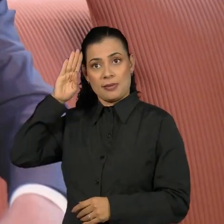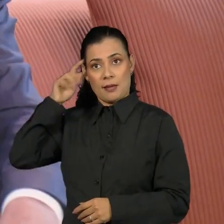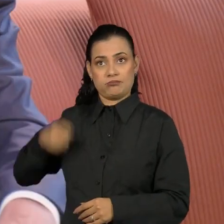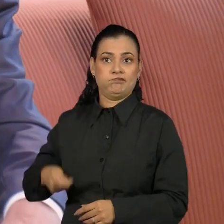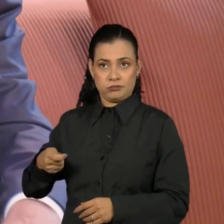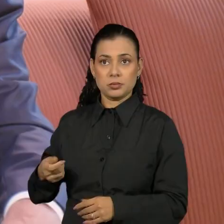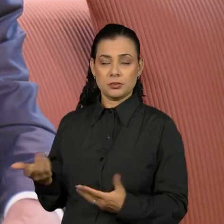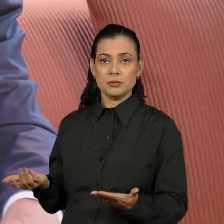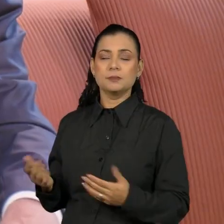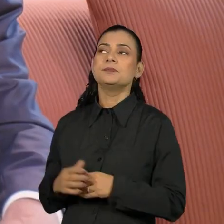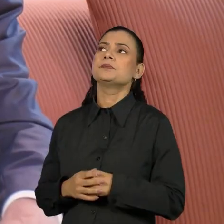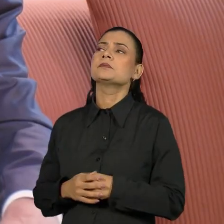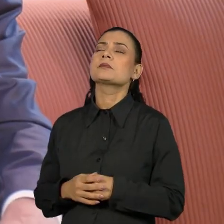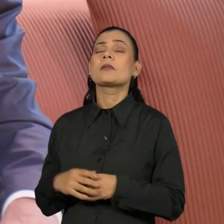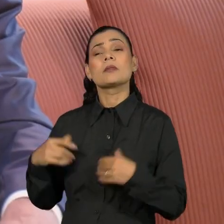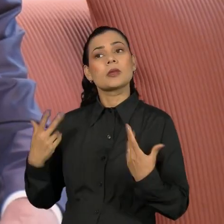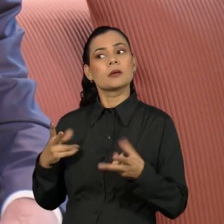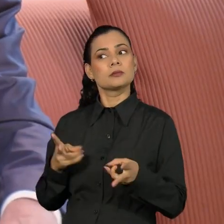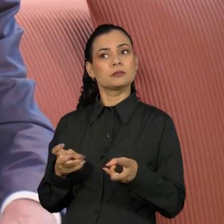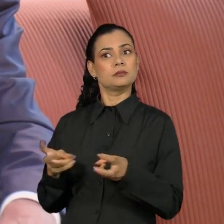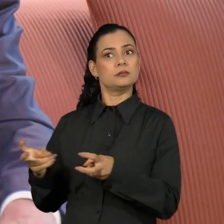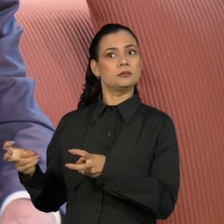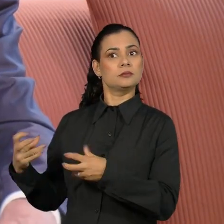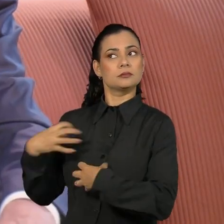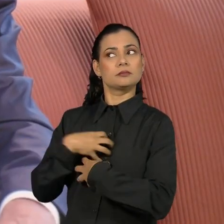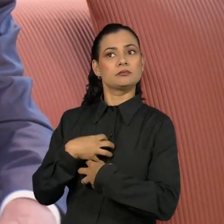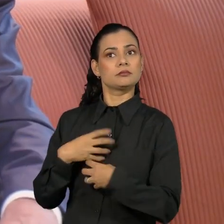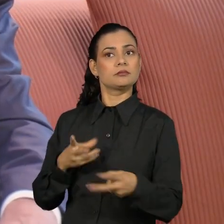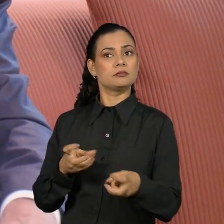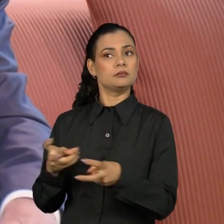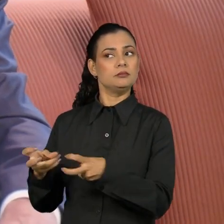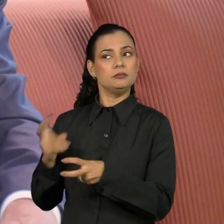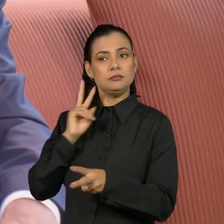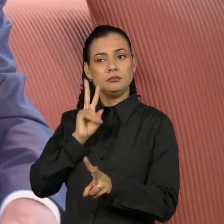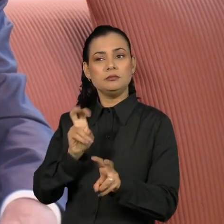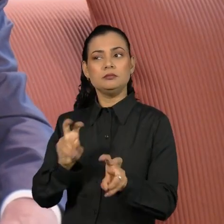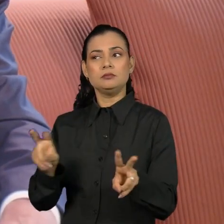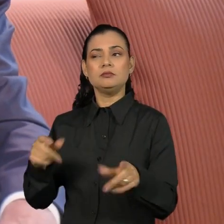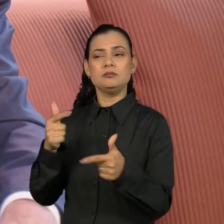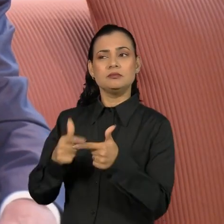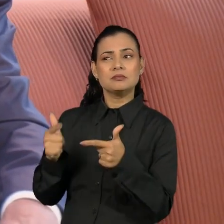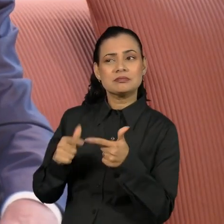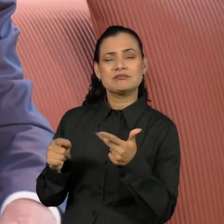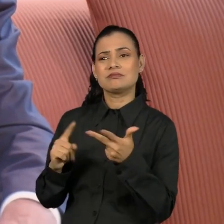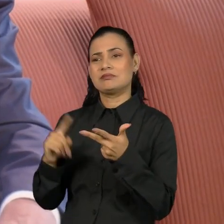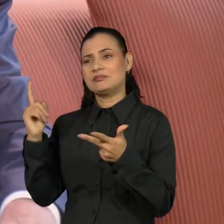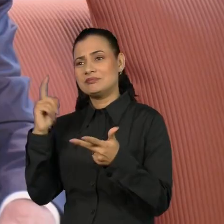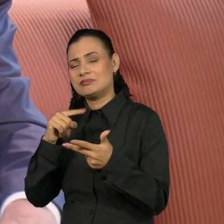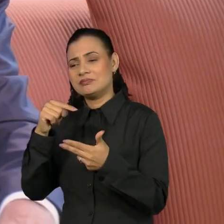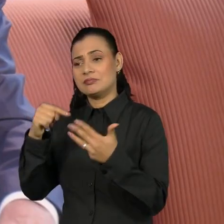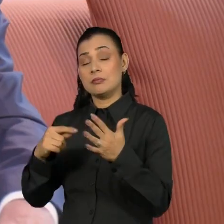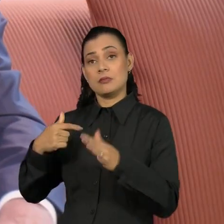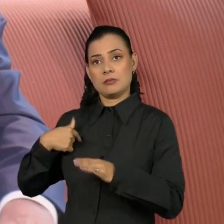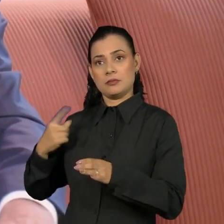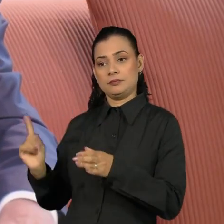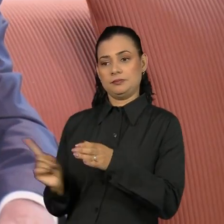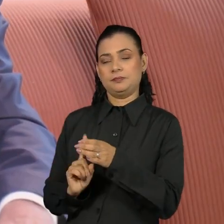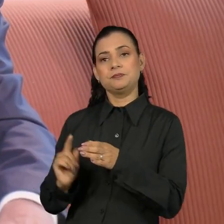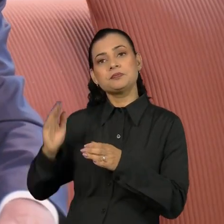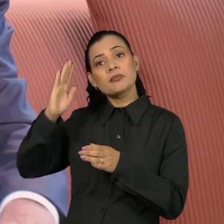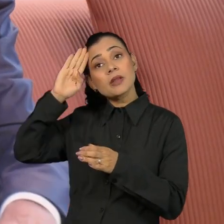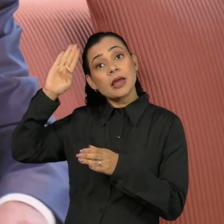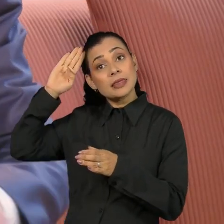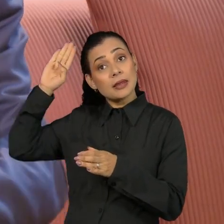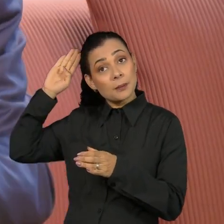tal. Então, a gente sentia aquilo toda hora, né? As dificuldades, os problemas. E eu fazia parte do diretório acadêmico da